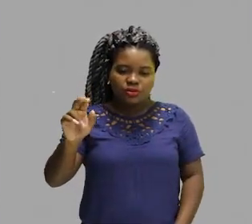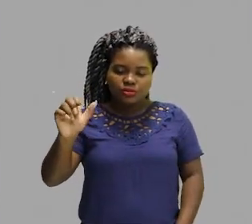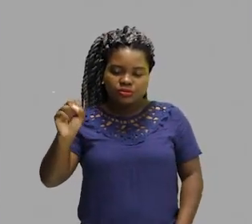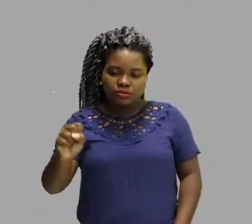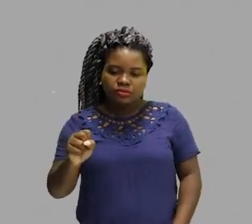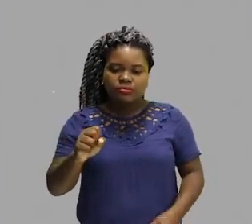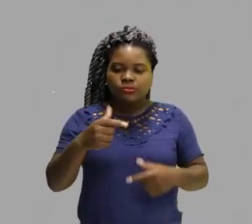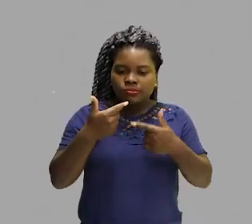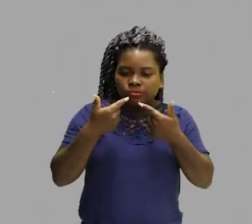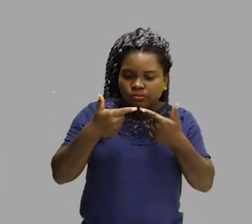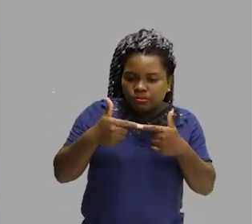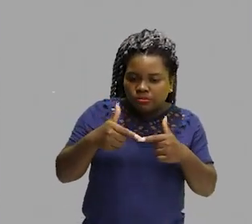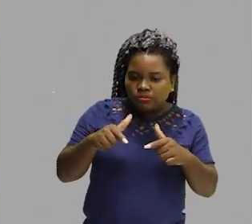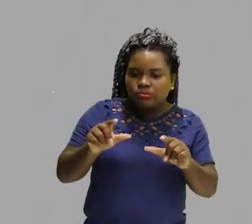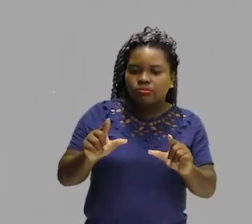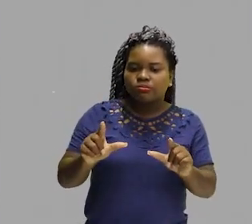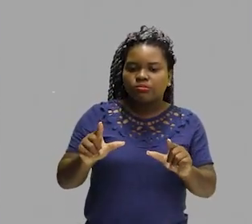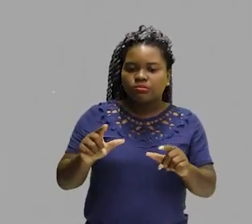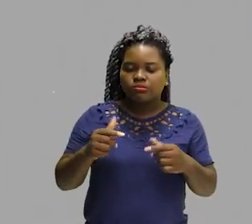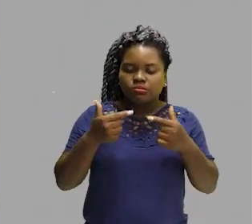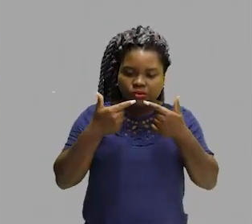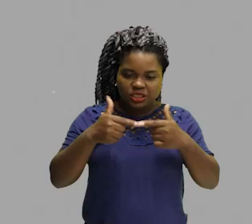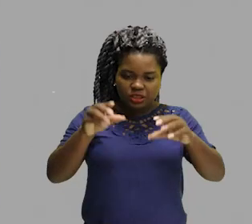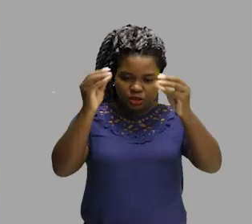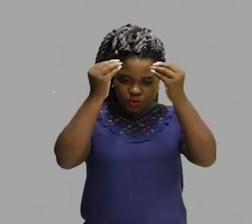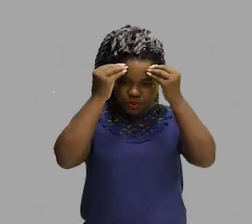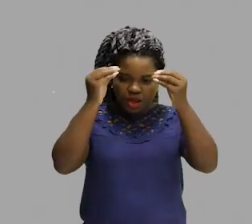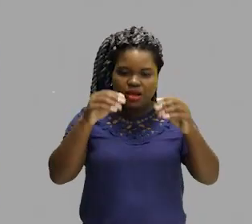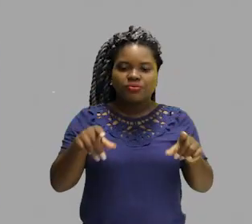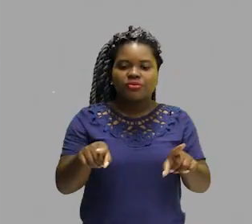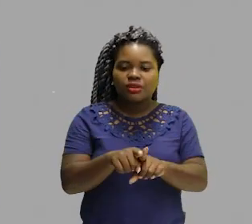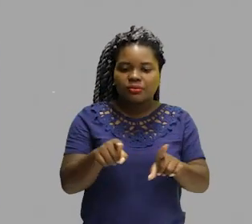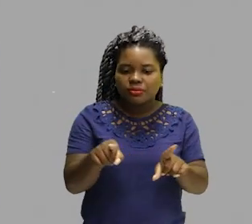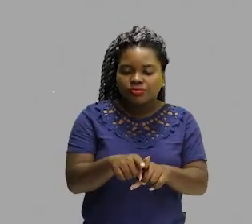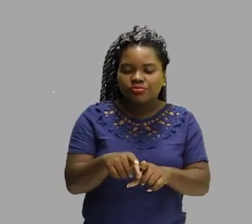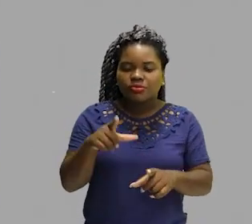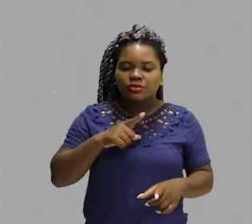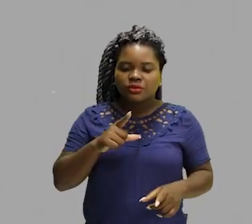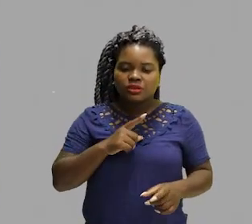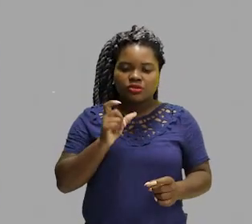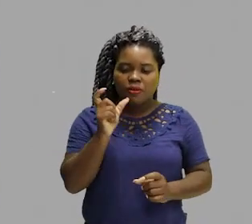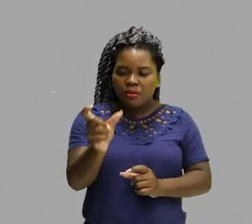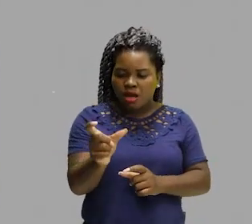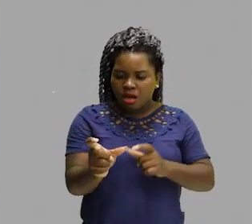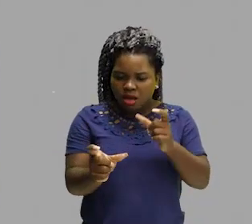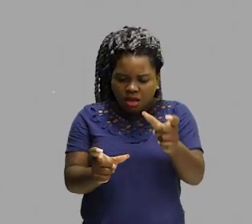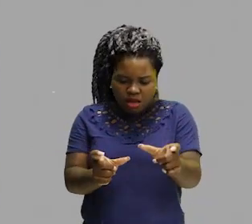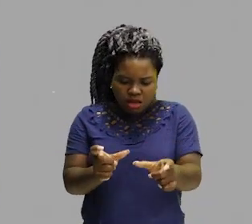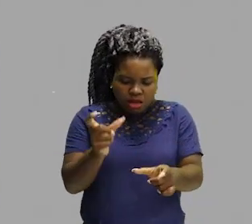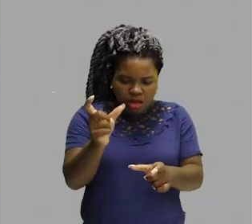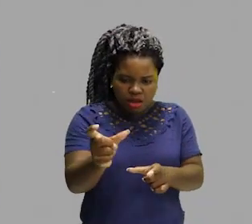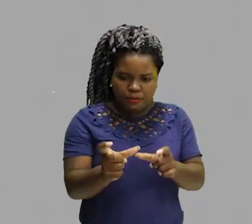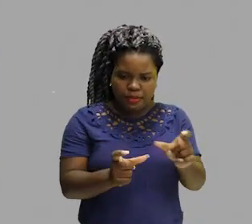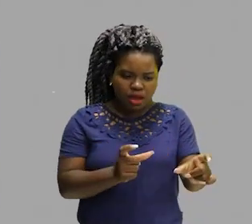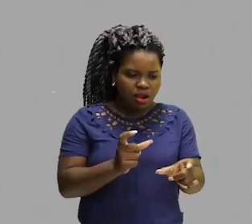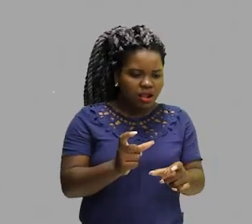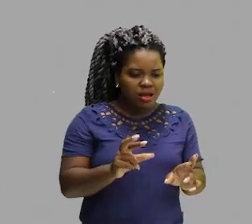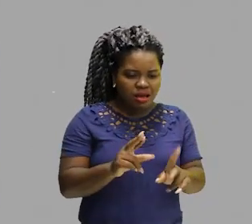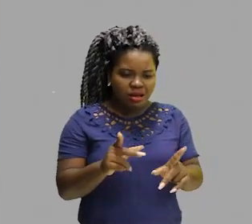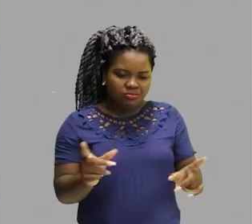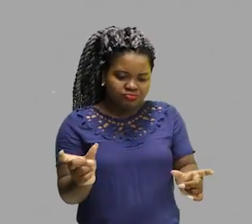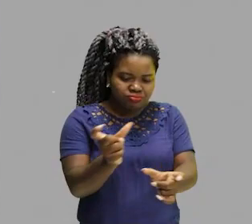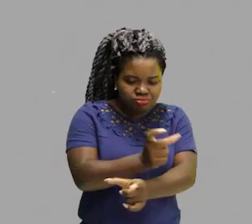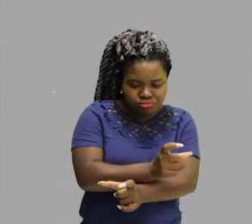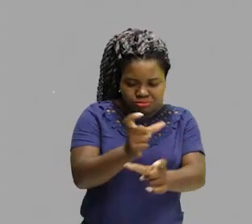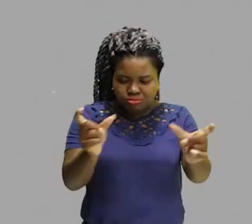palavra no sentido de querer dizer outra coisa, né? O jogo de palavras que nós vamos ver isso muito,